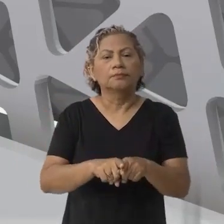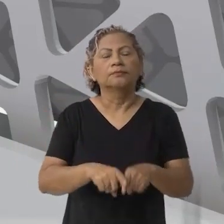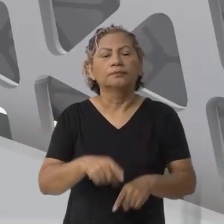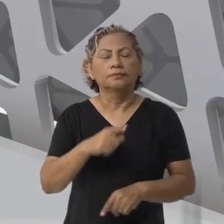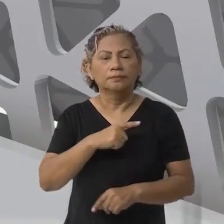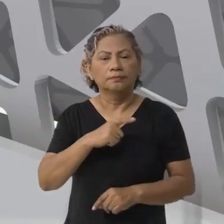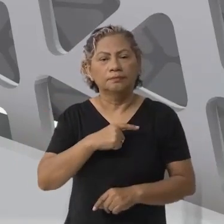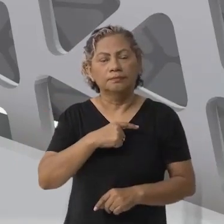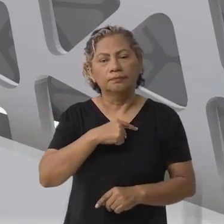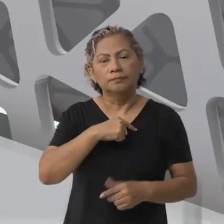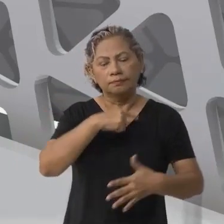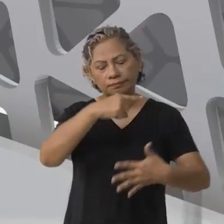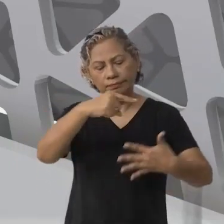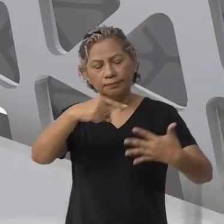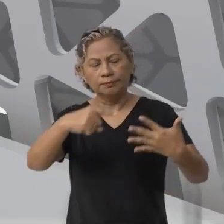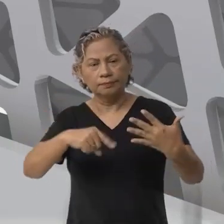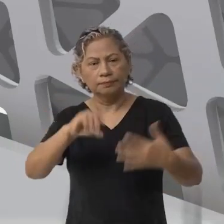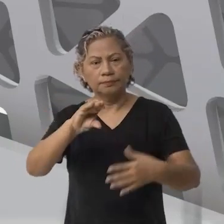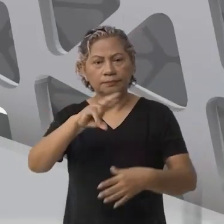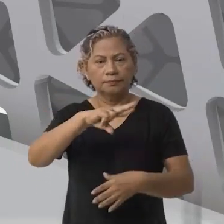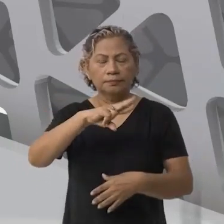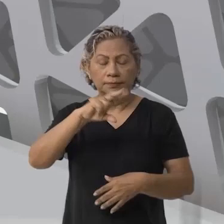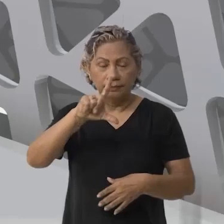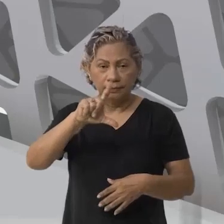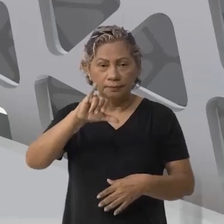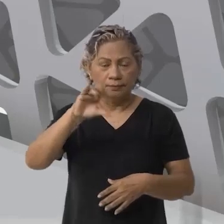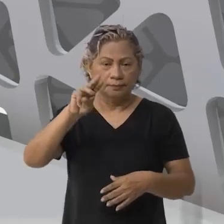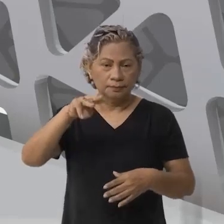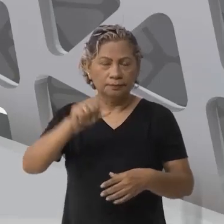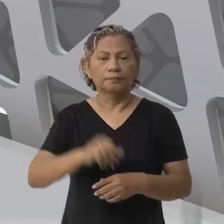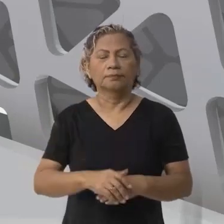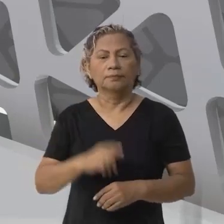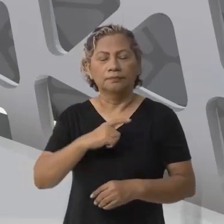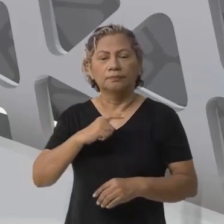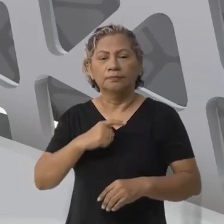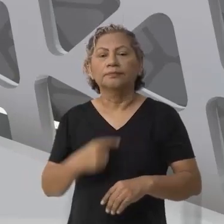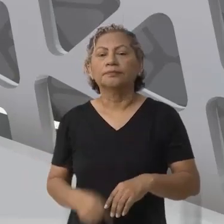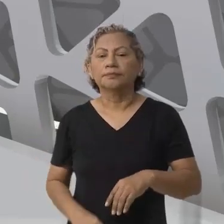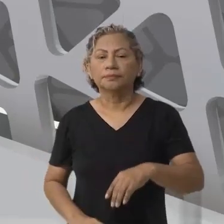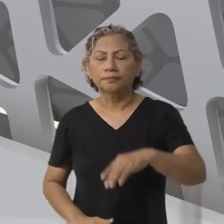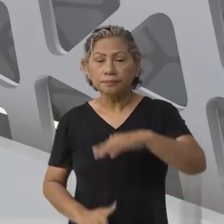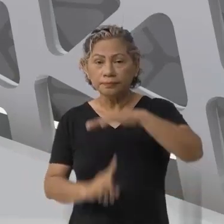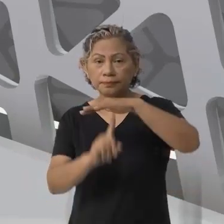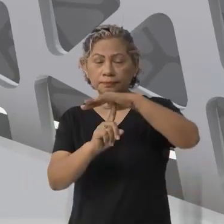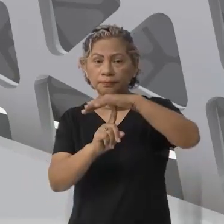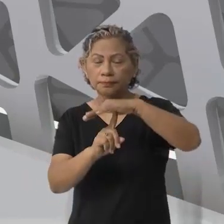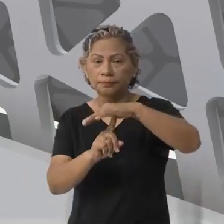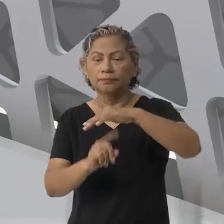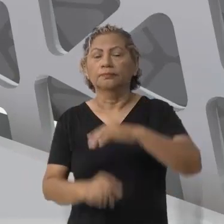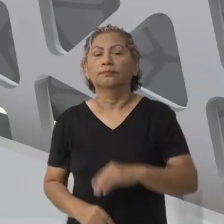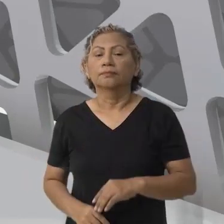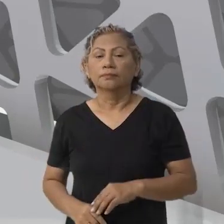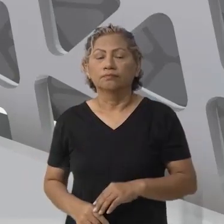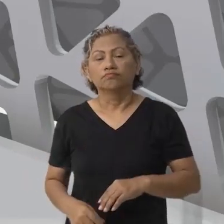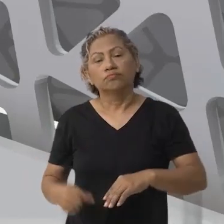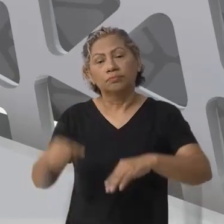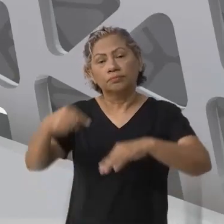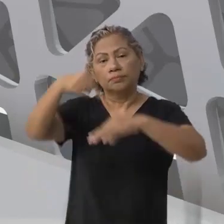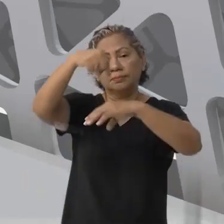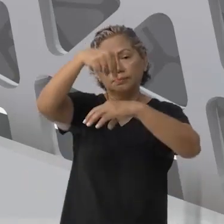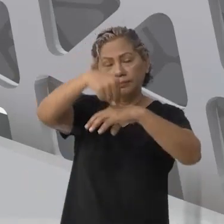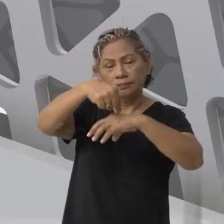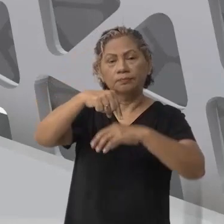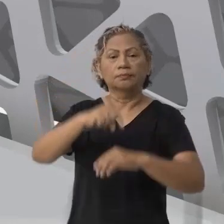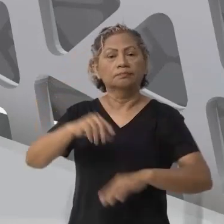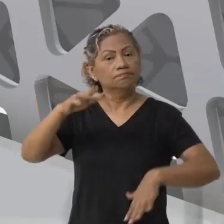climas diferentes. Então, se eu estiver mais próximos aos polos, eu vou ter climas mais frios. Se eu estiver mais próximo à linha do Equador, eu vou